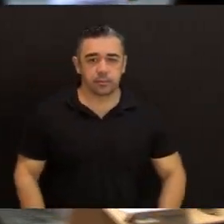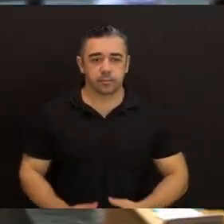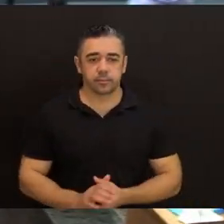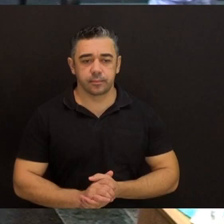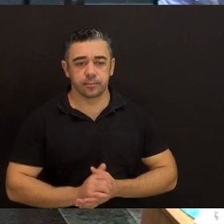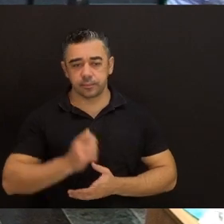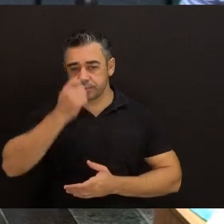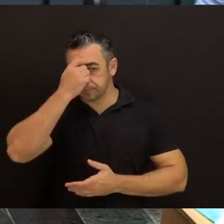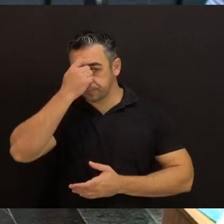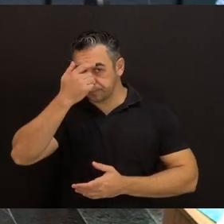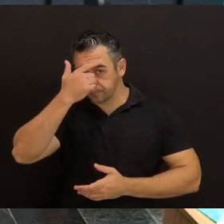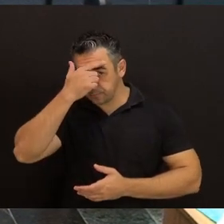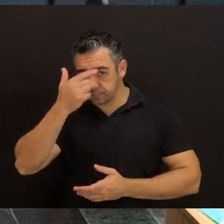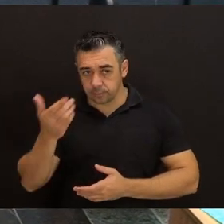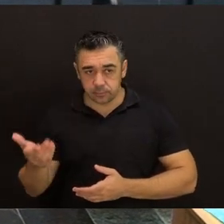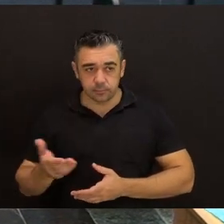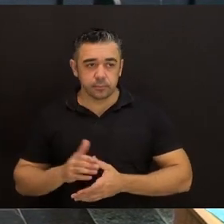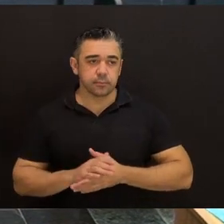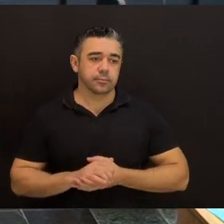Santos